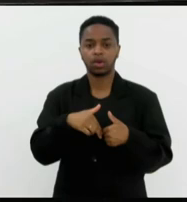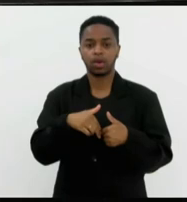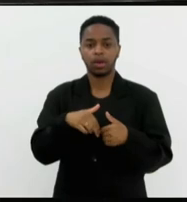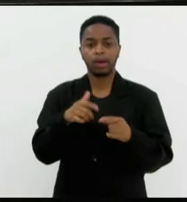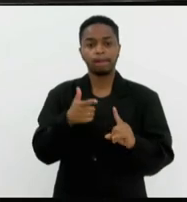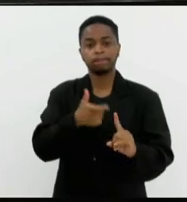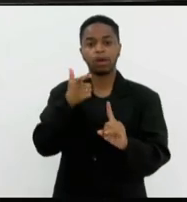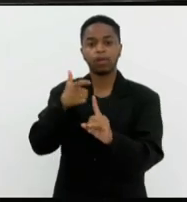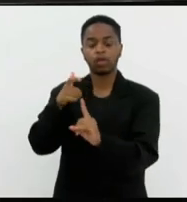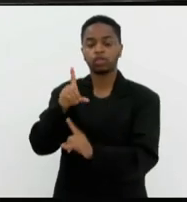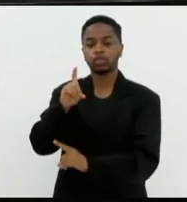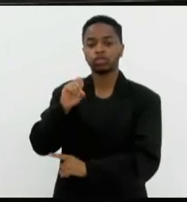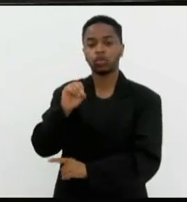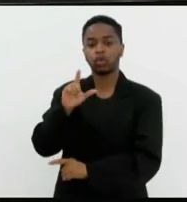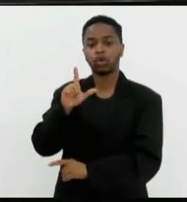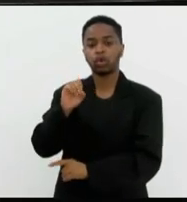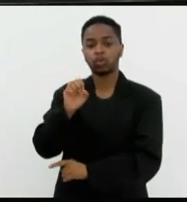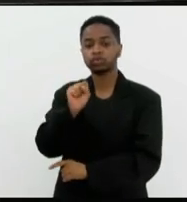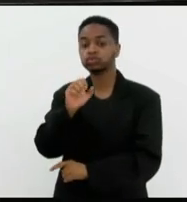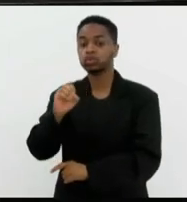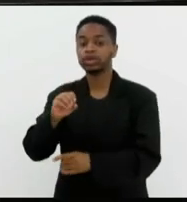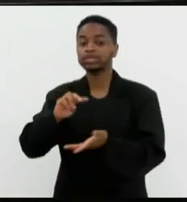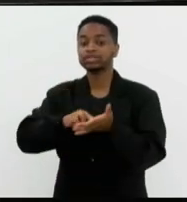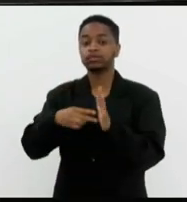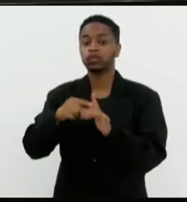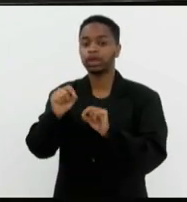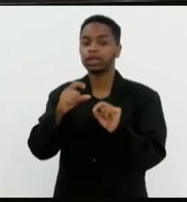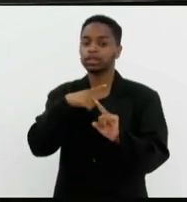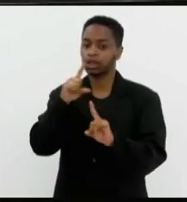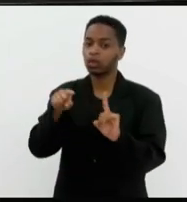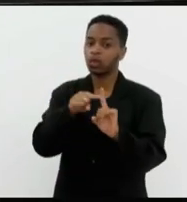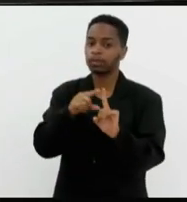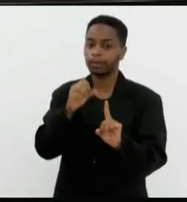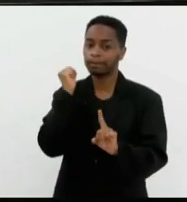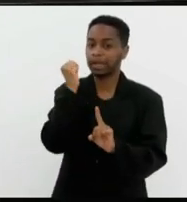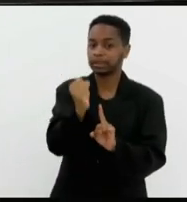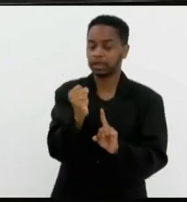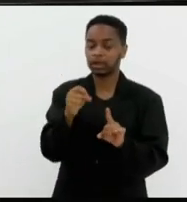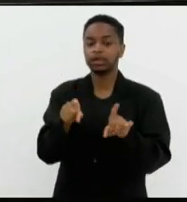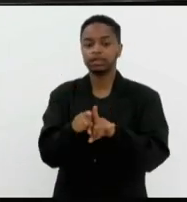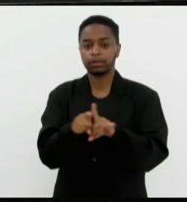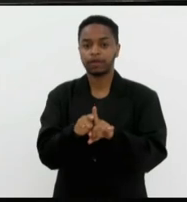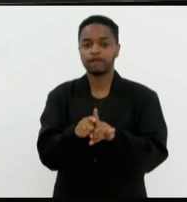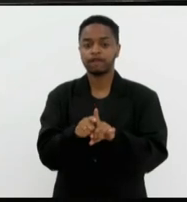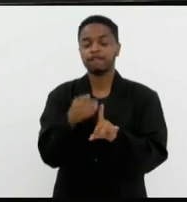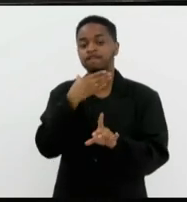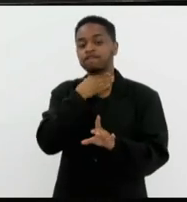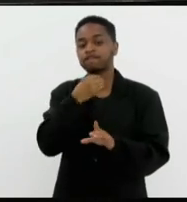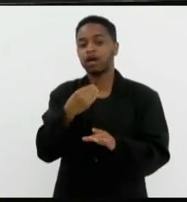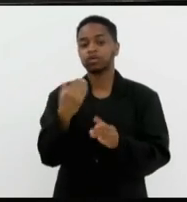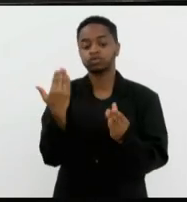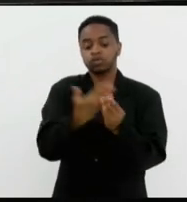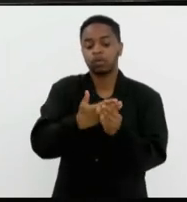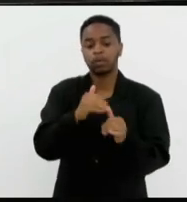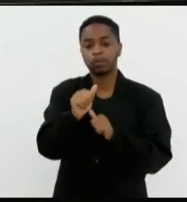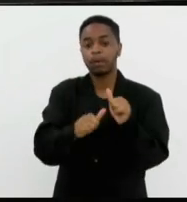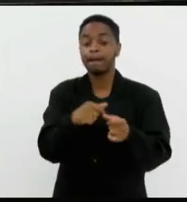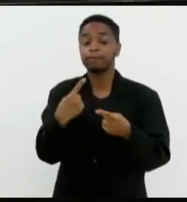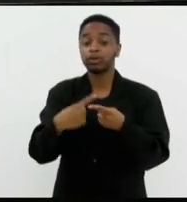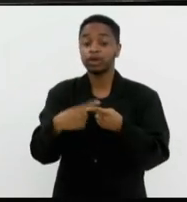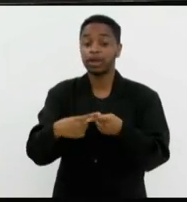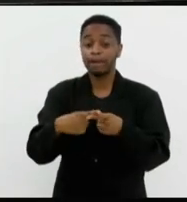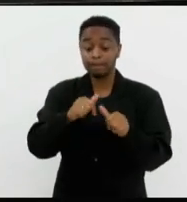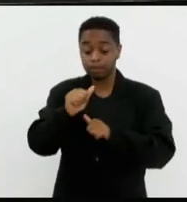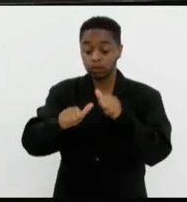que é um homicídio doloso? É quando se tem a intenção de matar, e fraude processual, por terem modificado a cena do crime